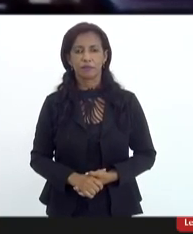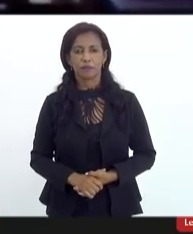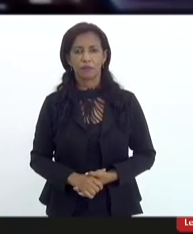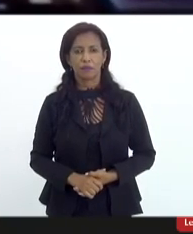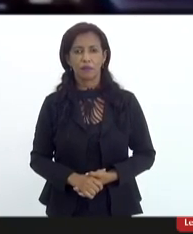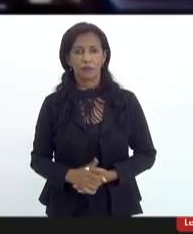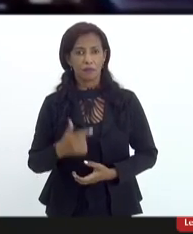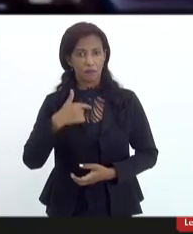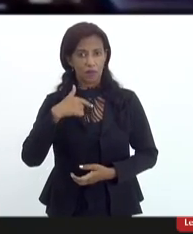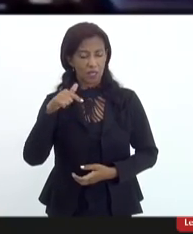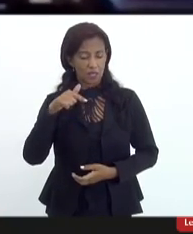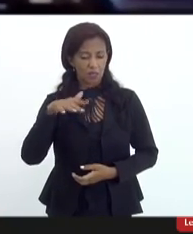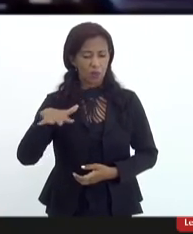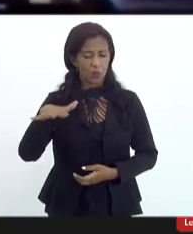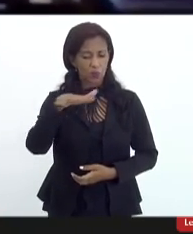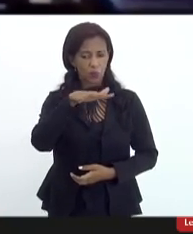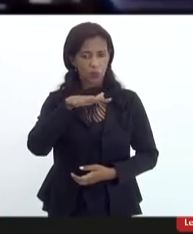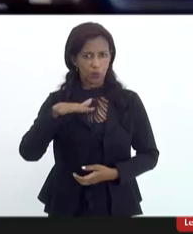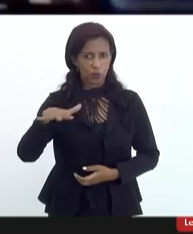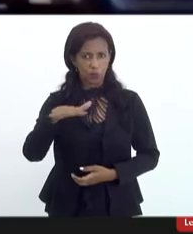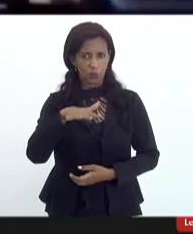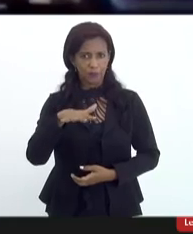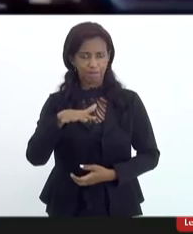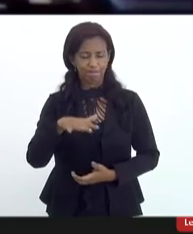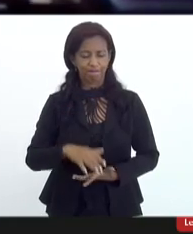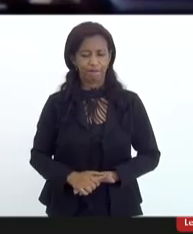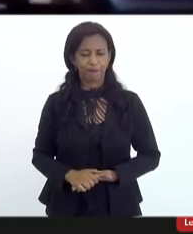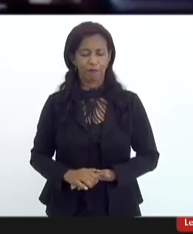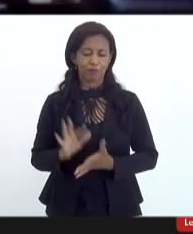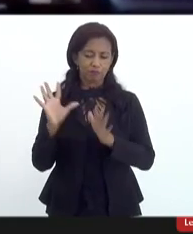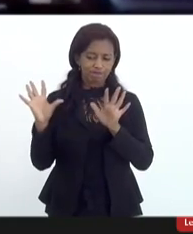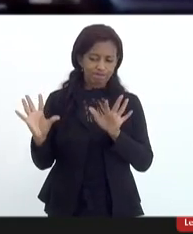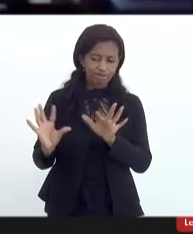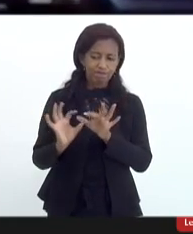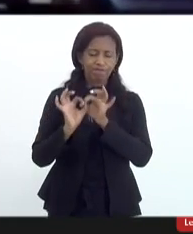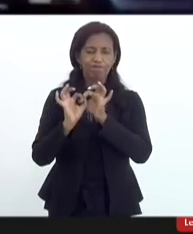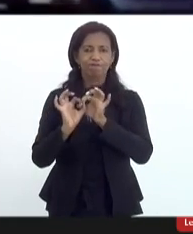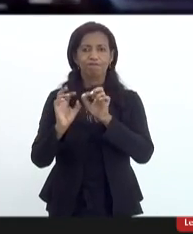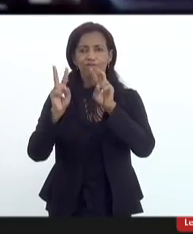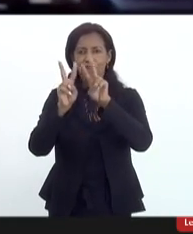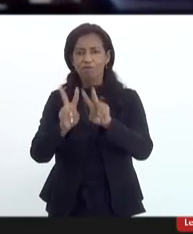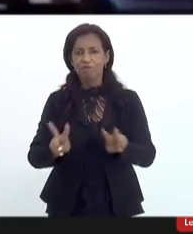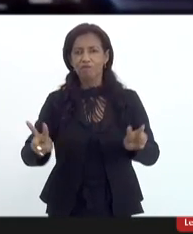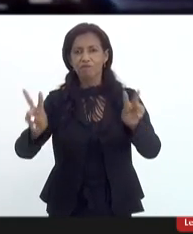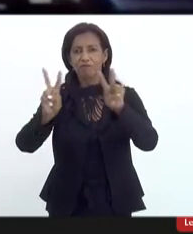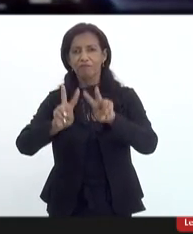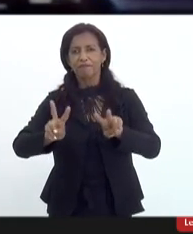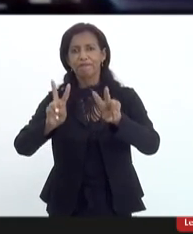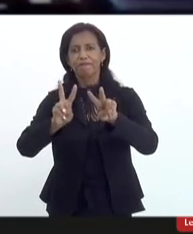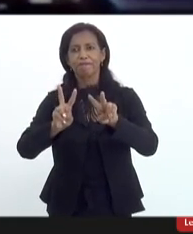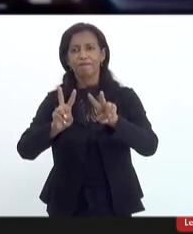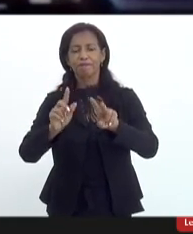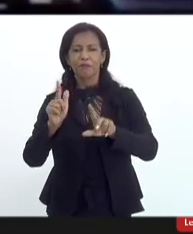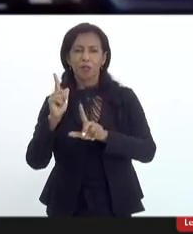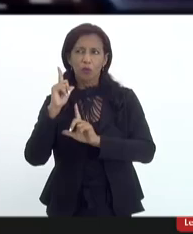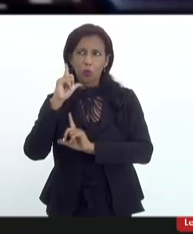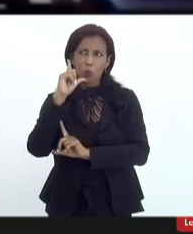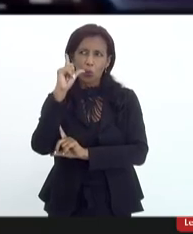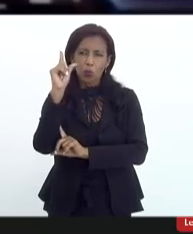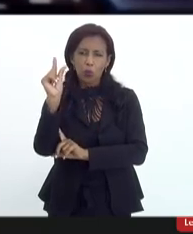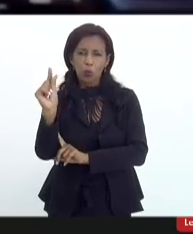esses passos estão muito ligados a uma visão que vem de